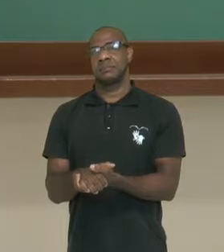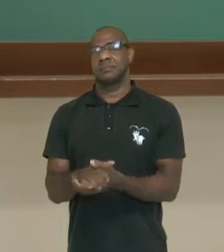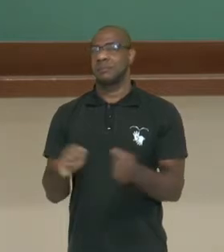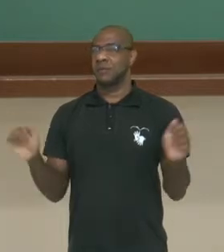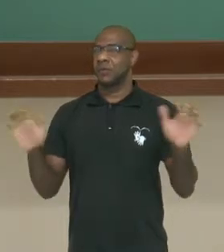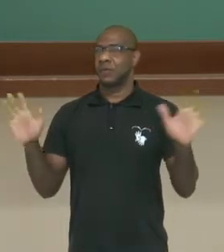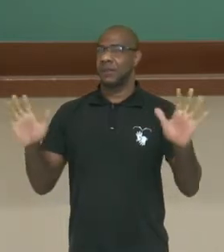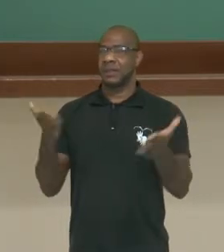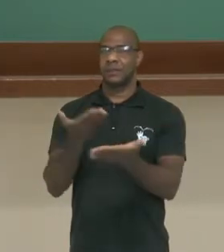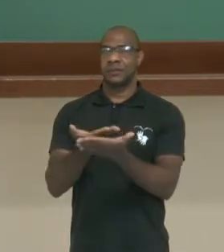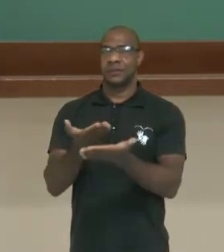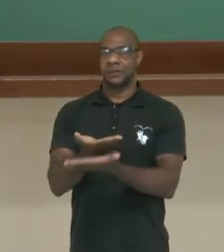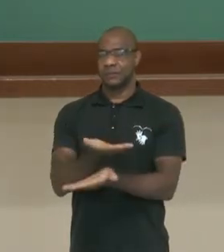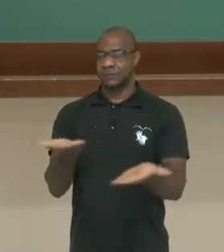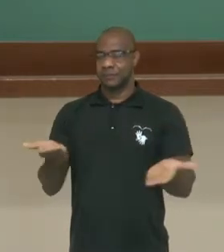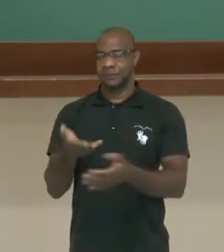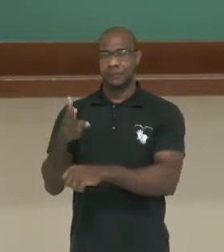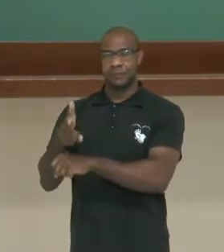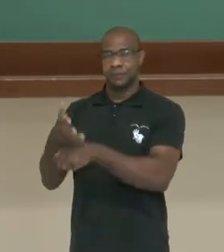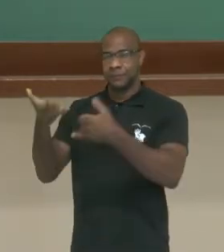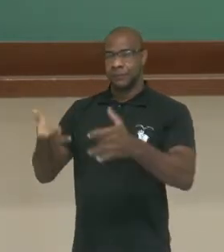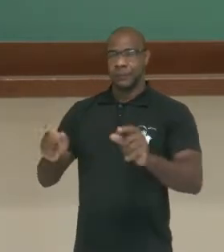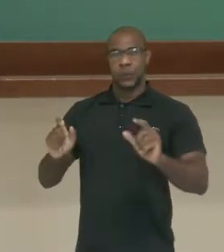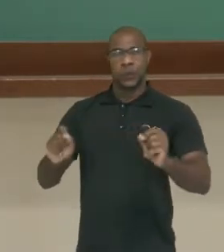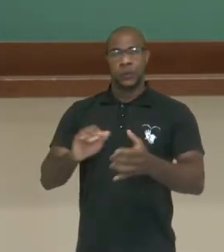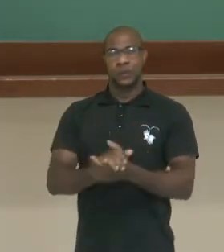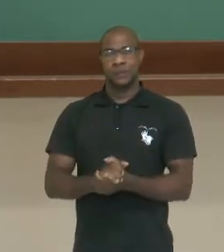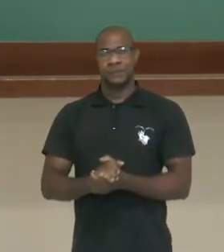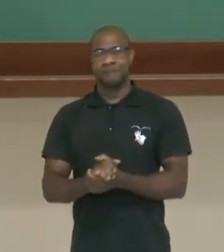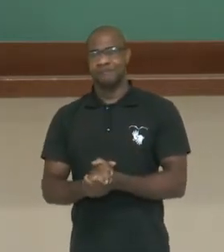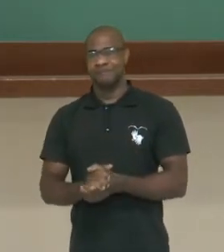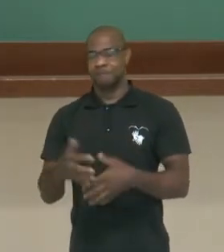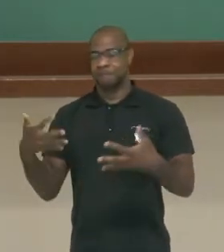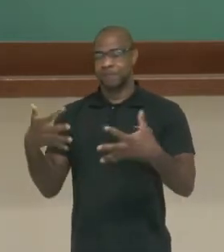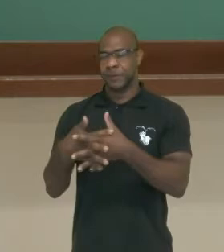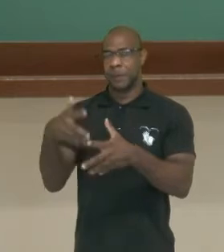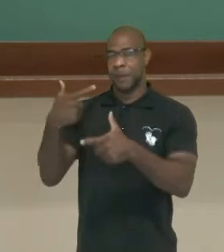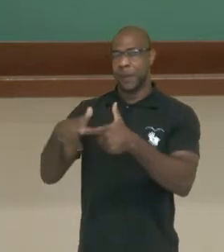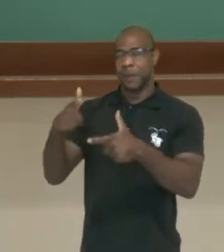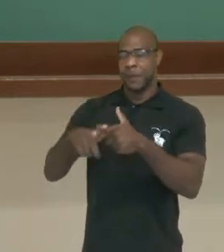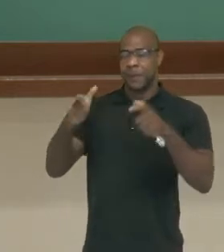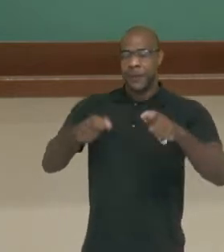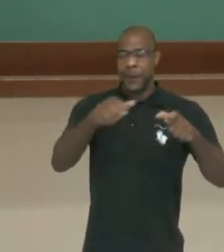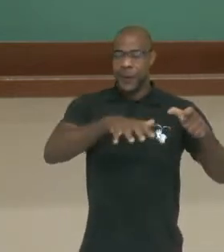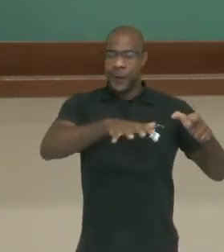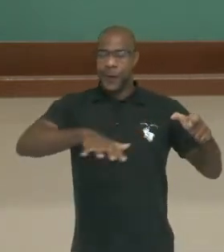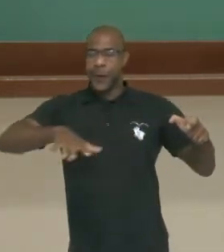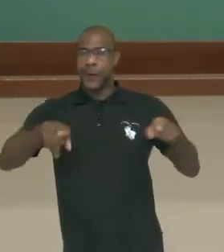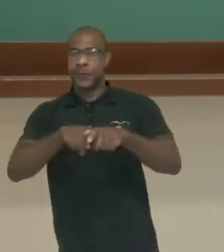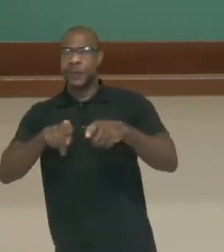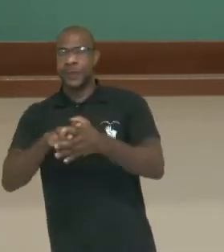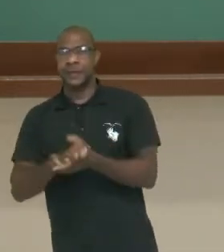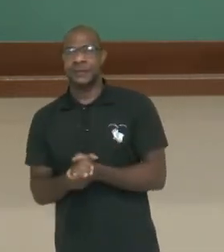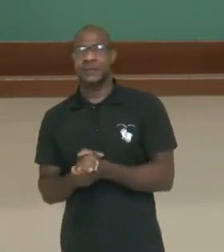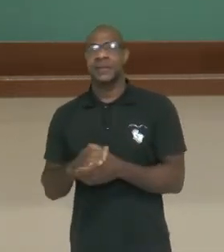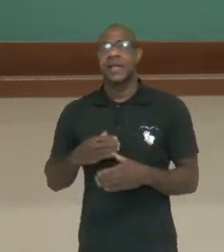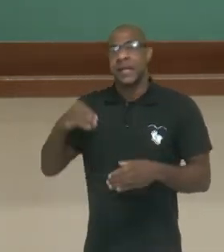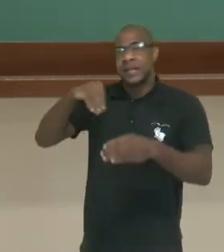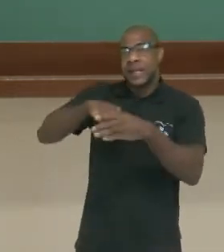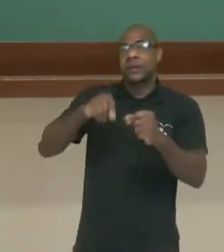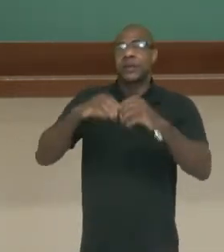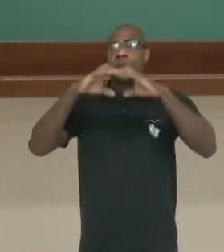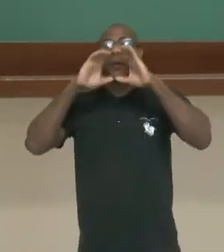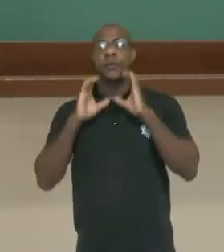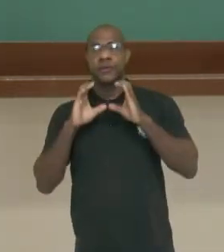Olá, estudantes da terceira série! Nesse vídeo vamos falar sobre aspectos de conflitos territoriais ou simplesmente territórios dentro do